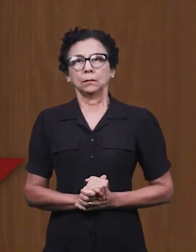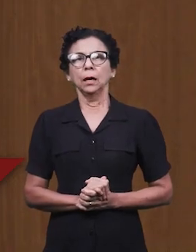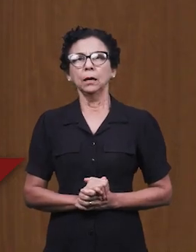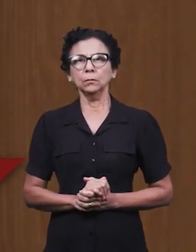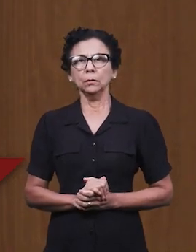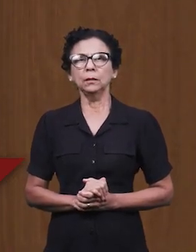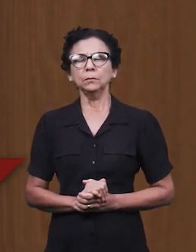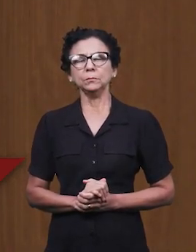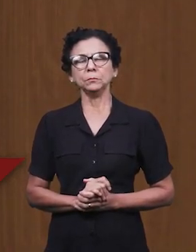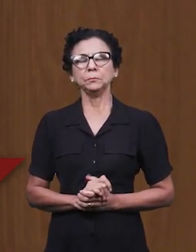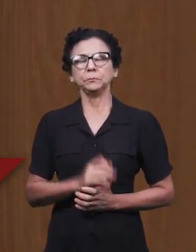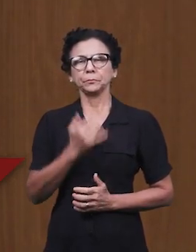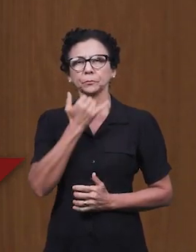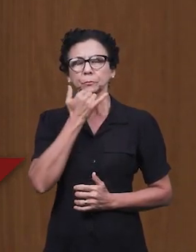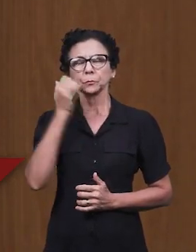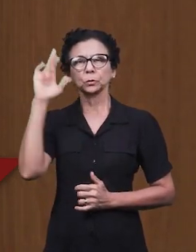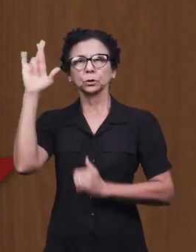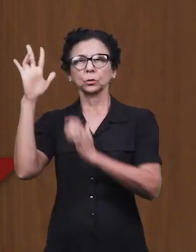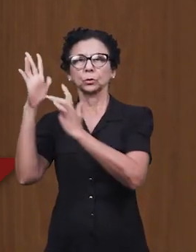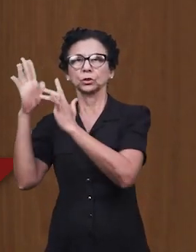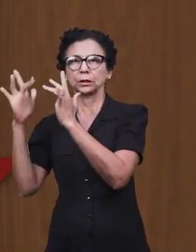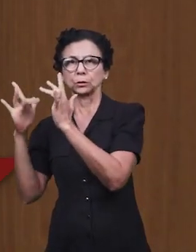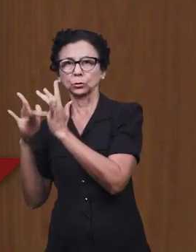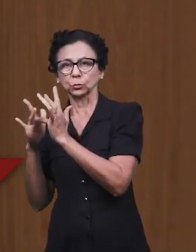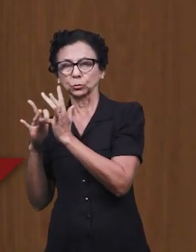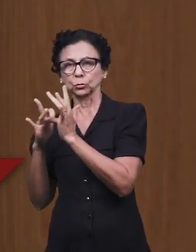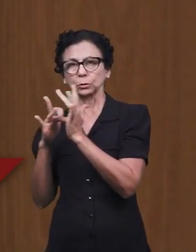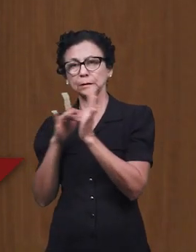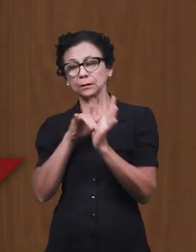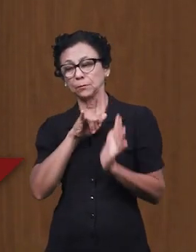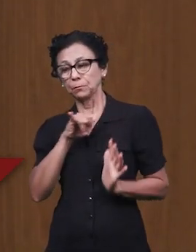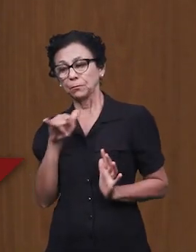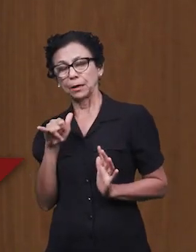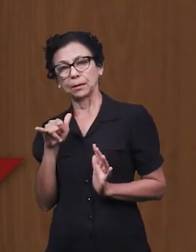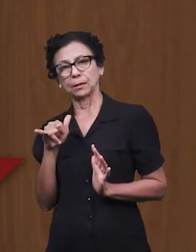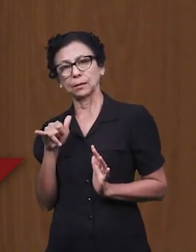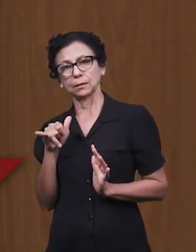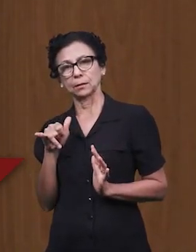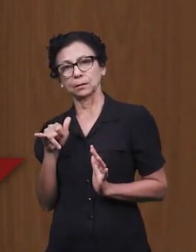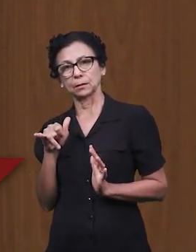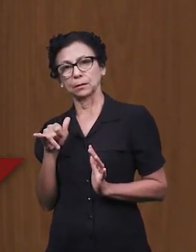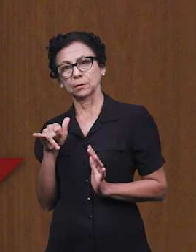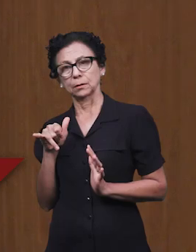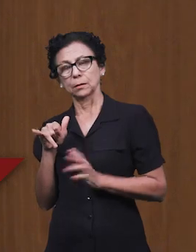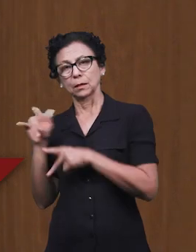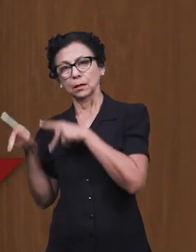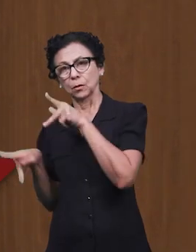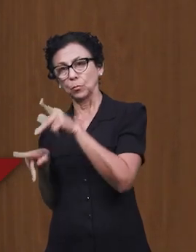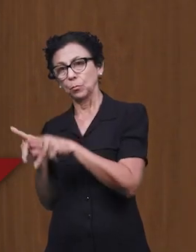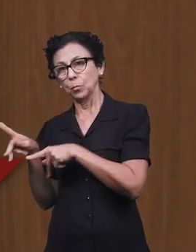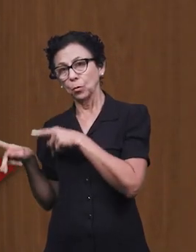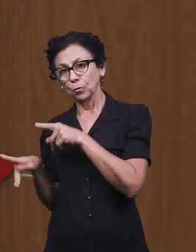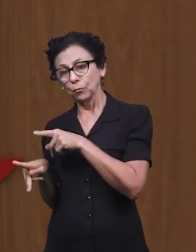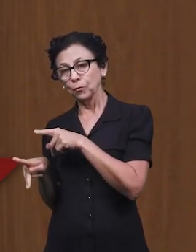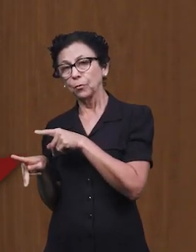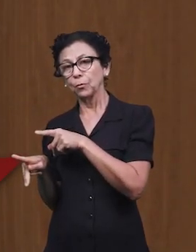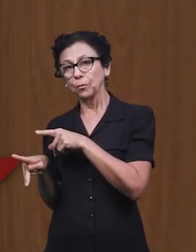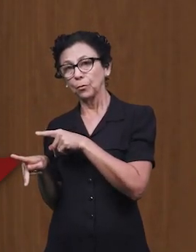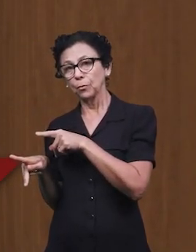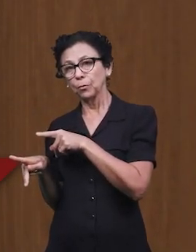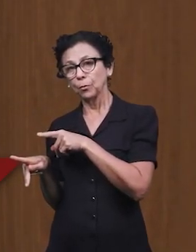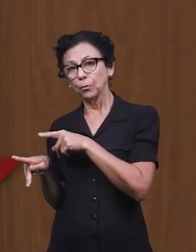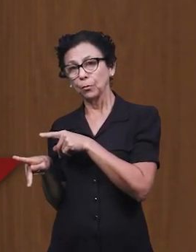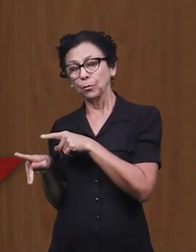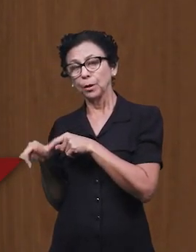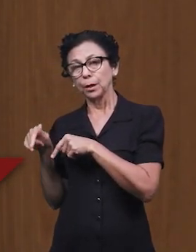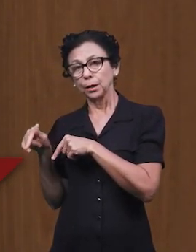se revela no meio do seu povo e o seu povo para